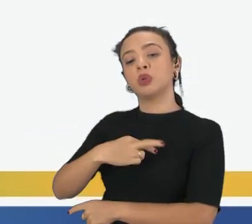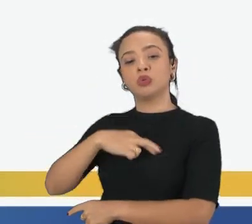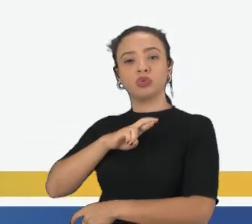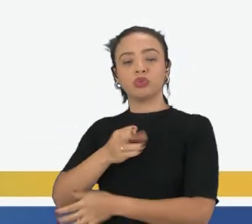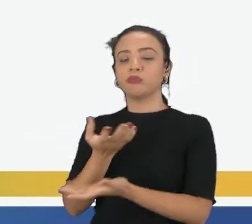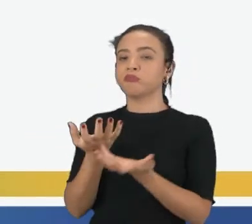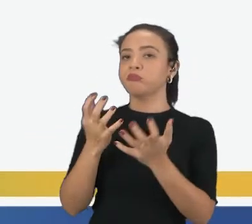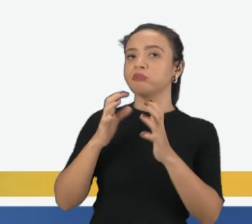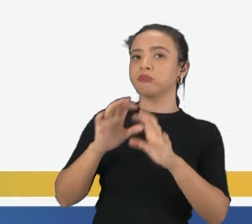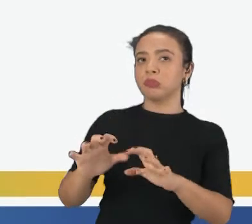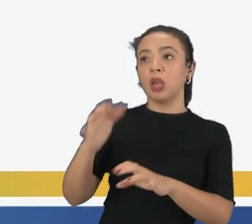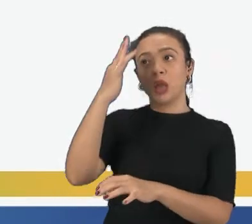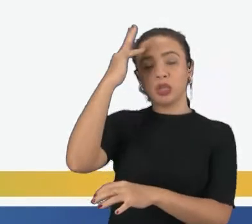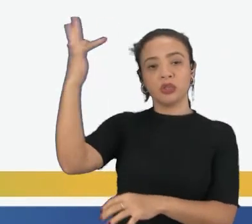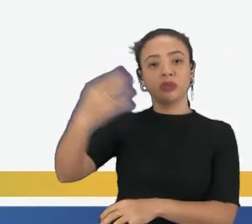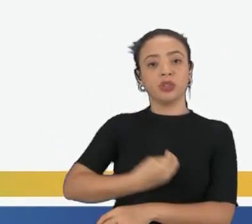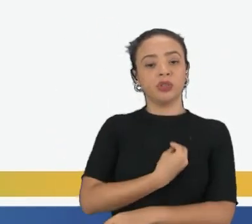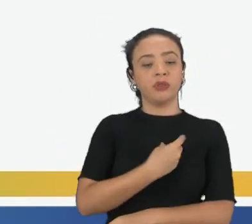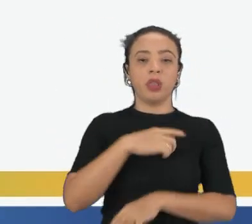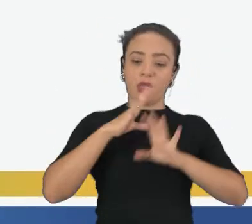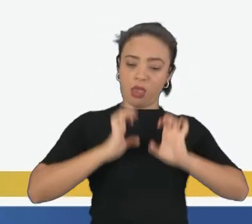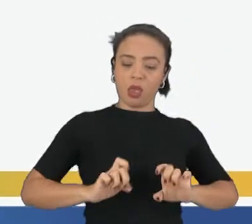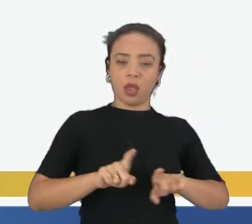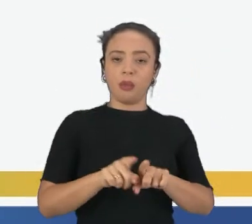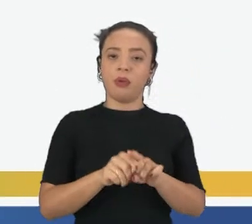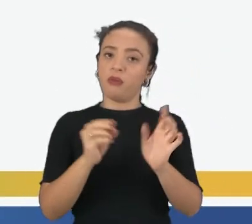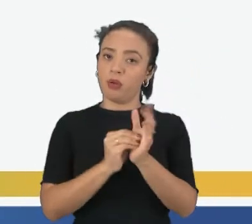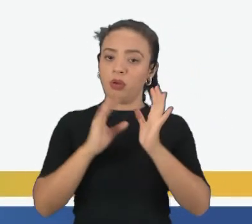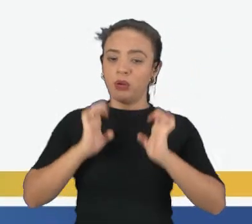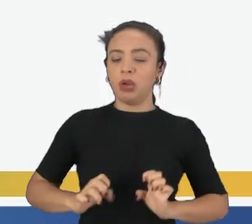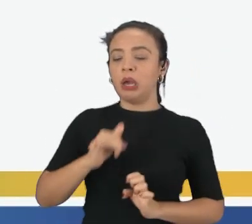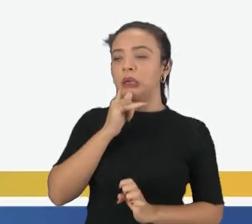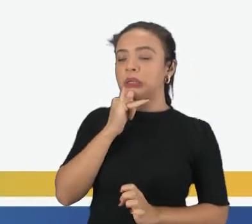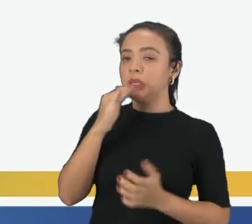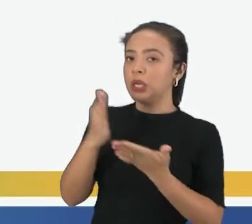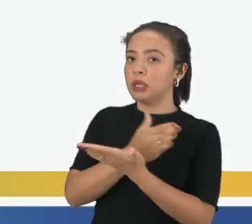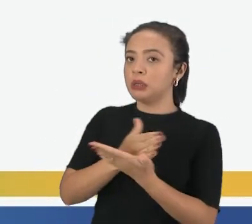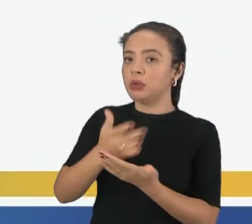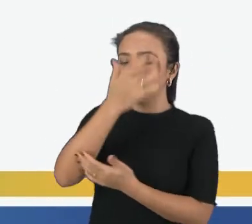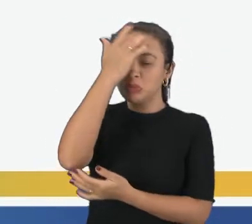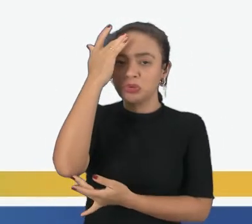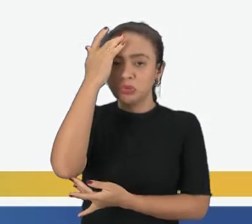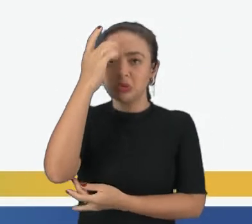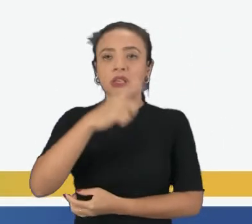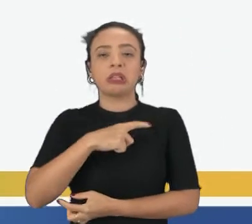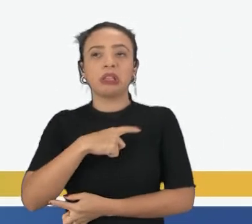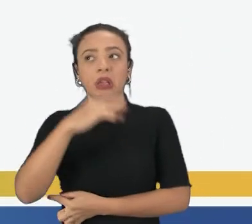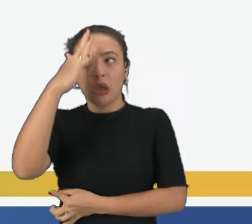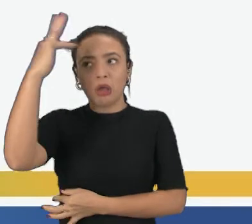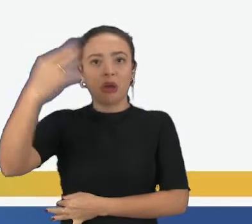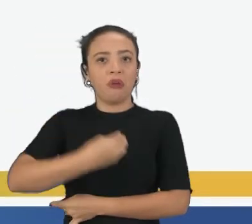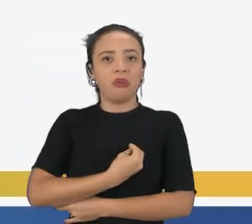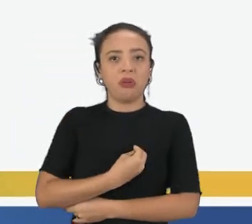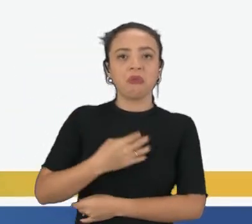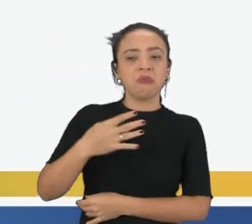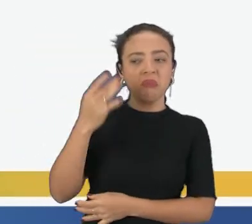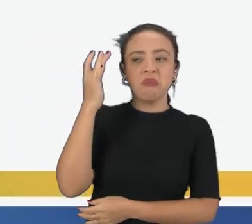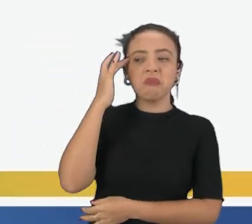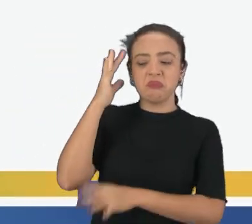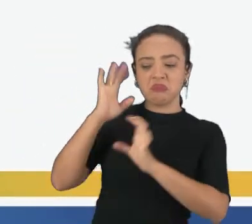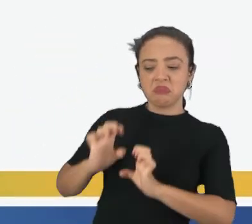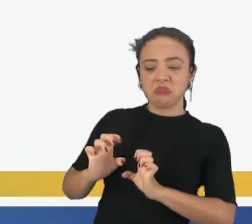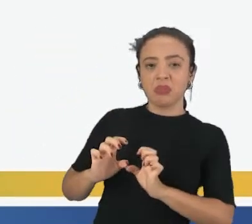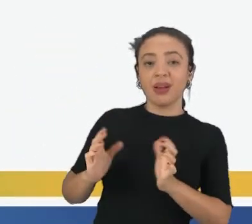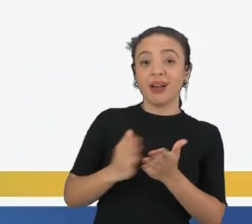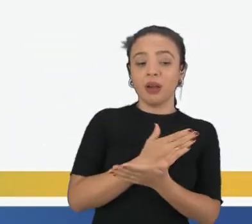uma Filosofia de vida ético e antiético Às vezes uma atitude que o a pessoa que tem uma Filosofia de vida Acha ética